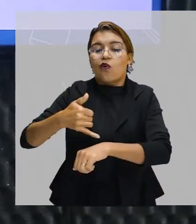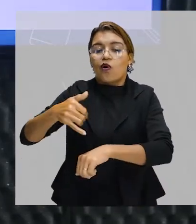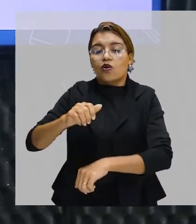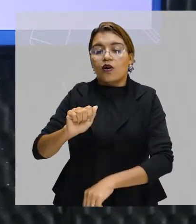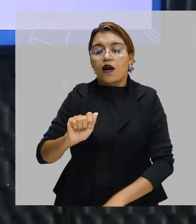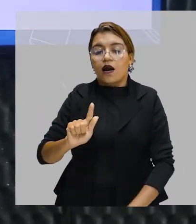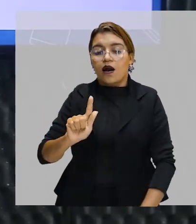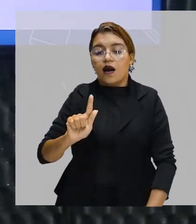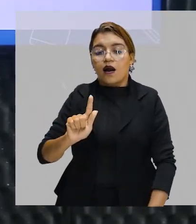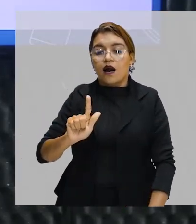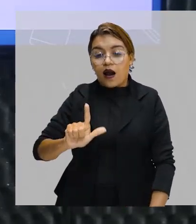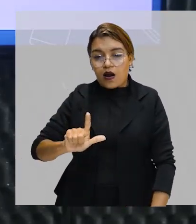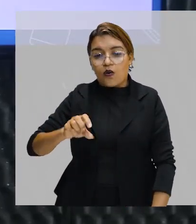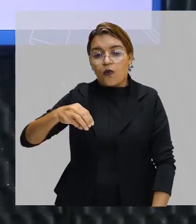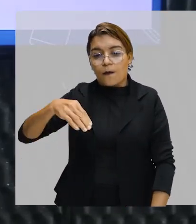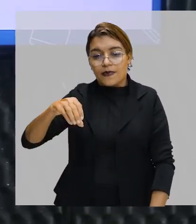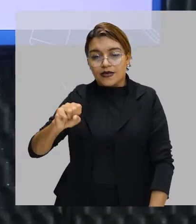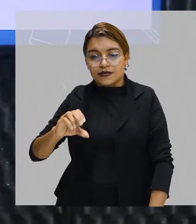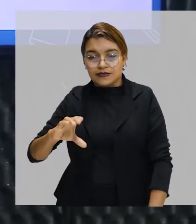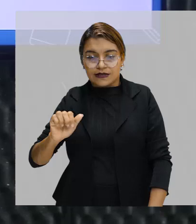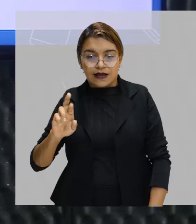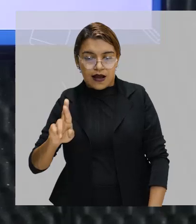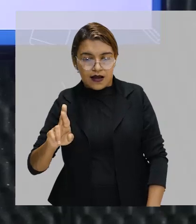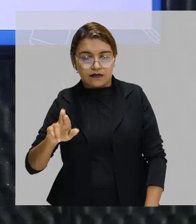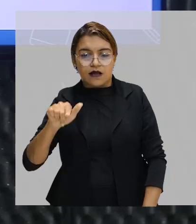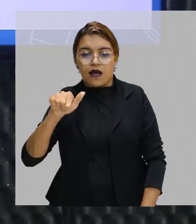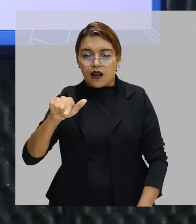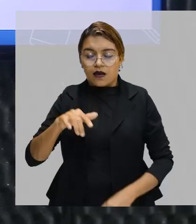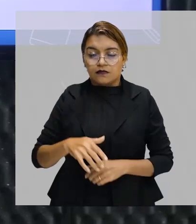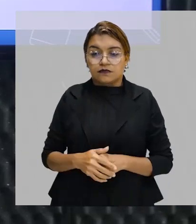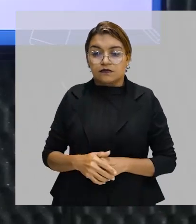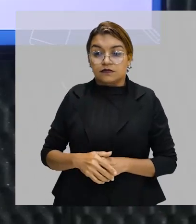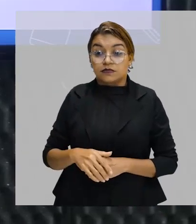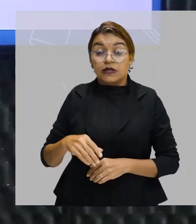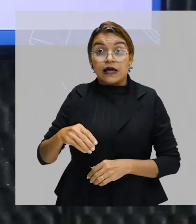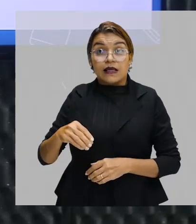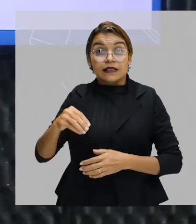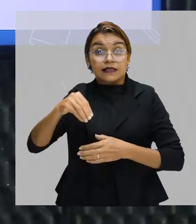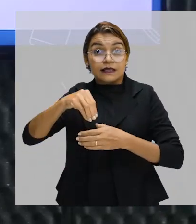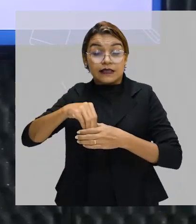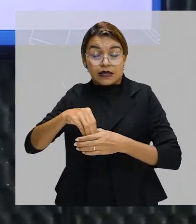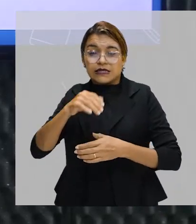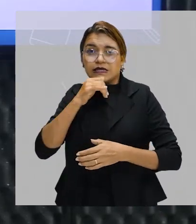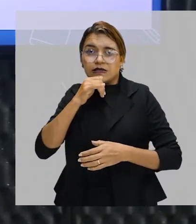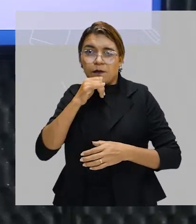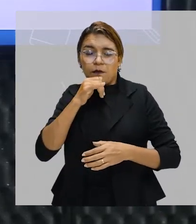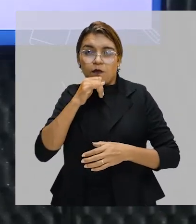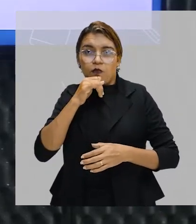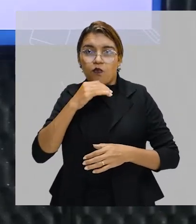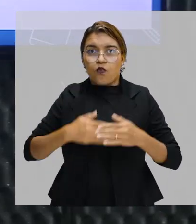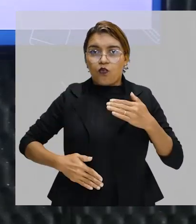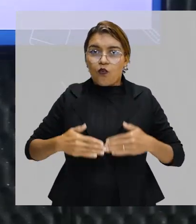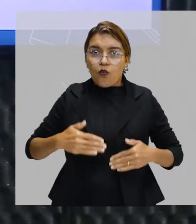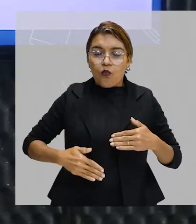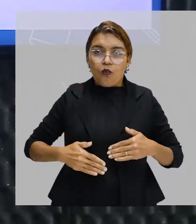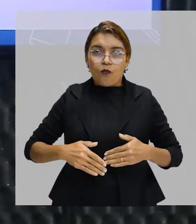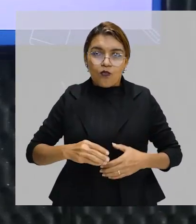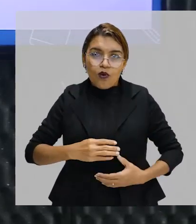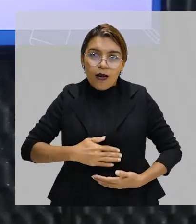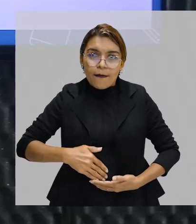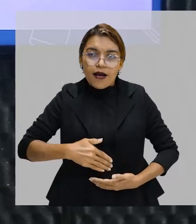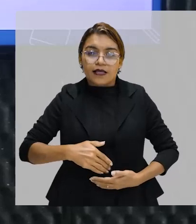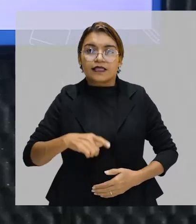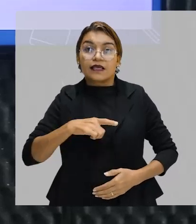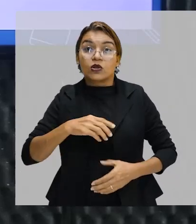né, forte, que é excretado por uma glândula localizada no ventre do animal, sendo muito usada